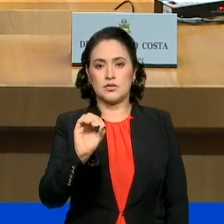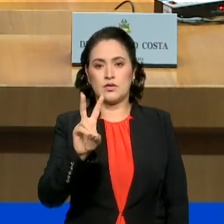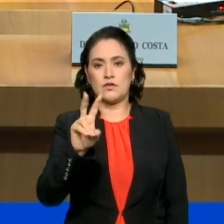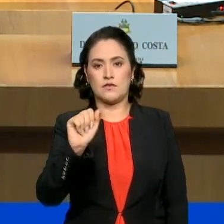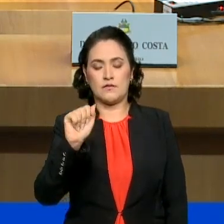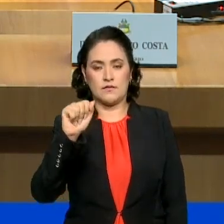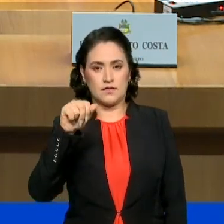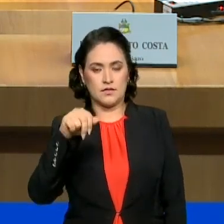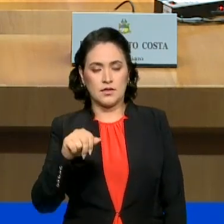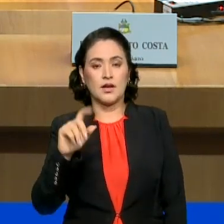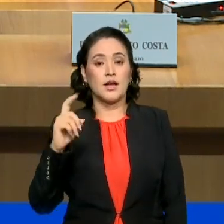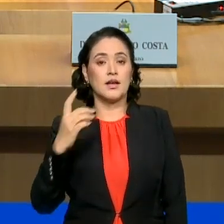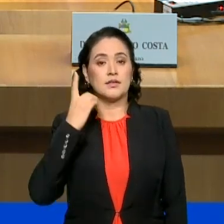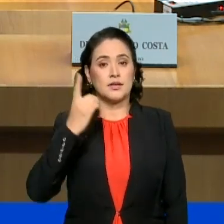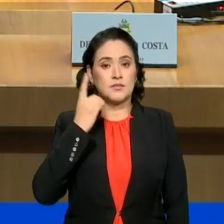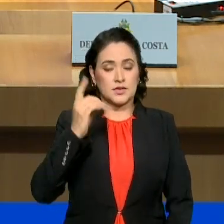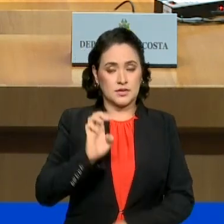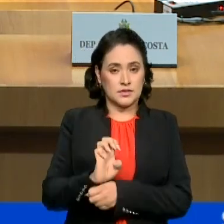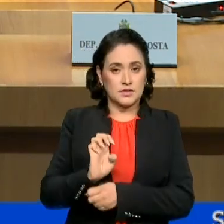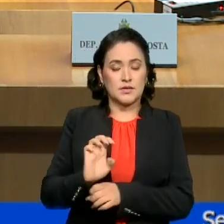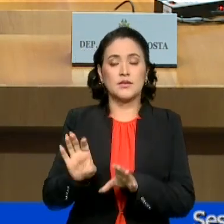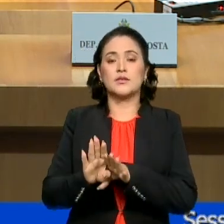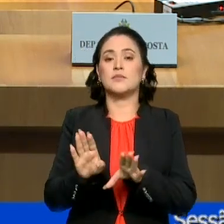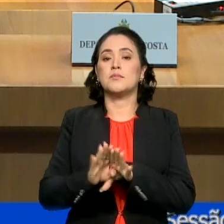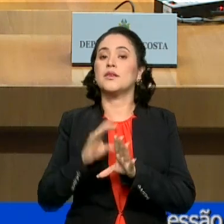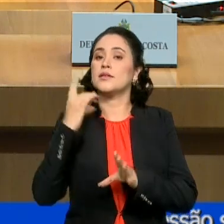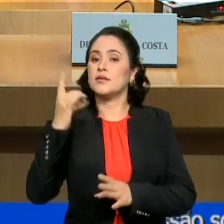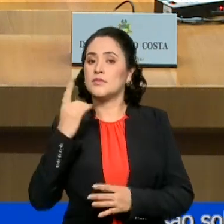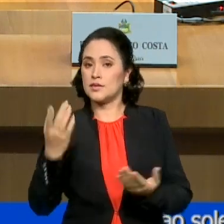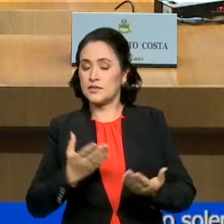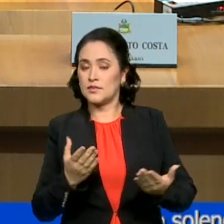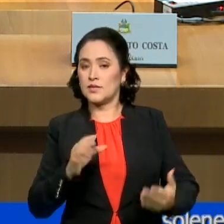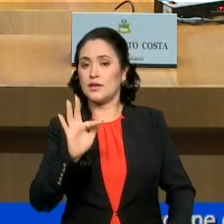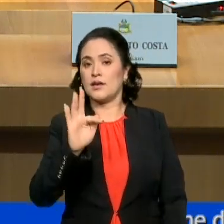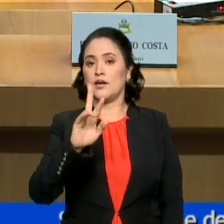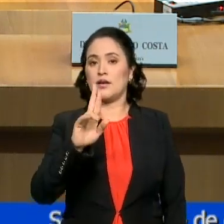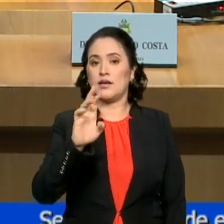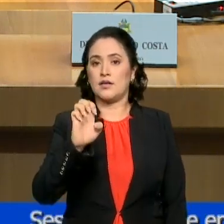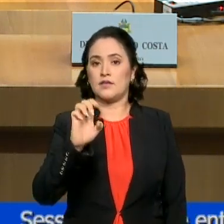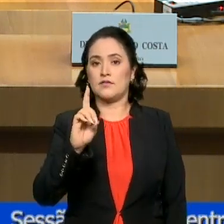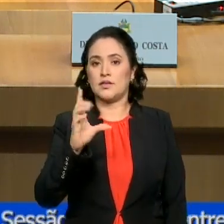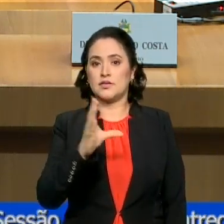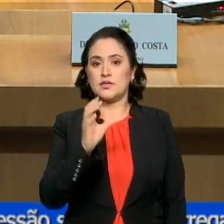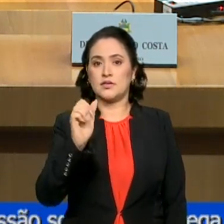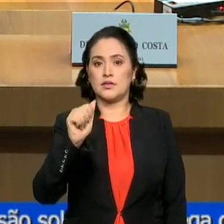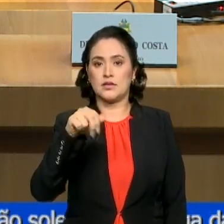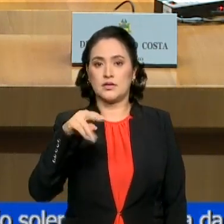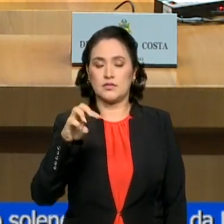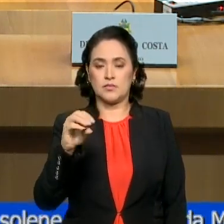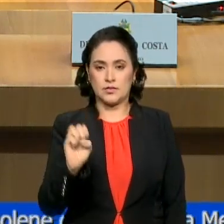que está aqui conosco, nosso grande amigo. Não posso fazer campanha, Fred.